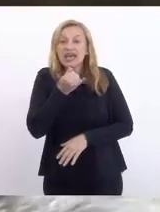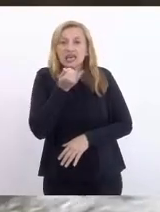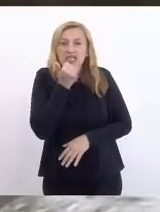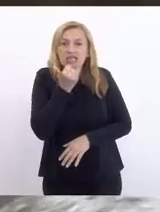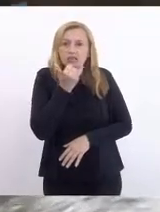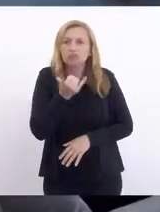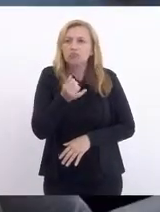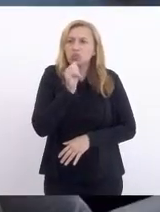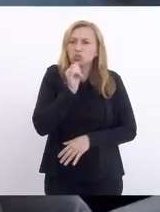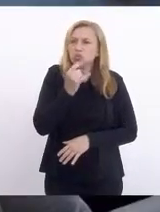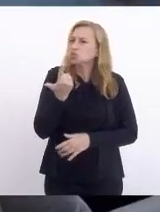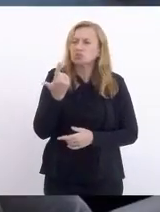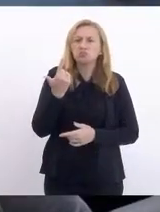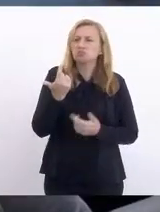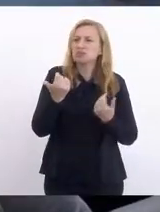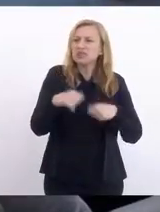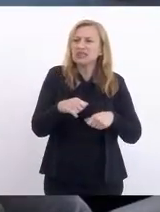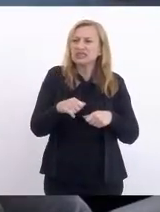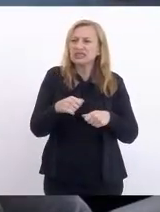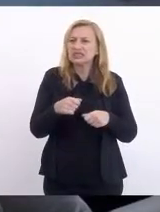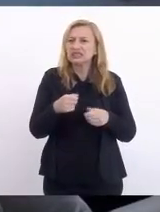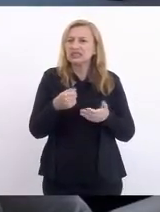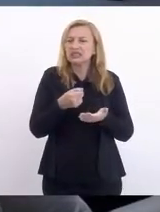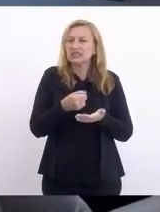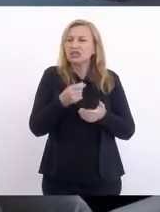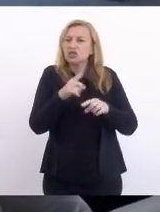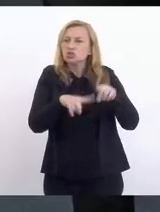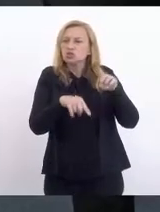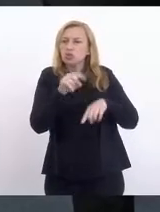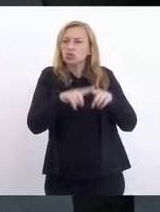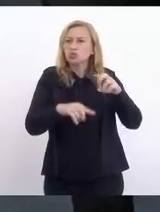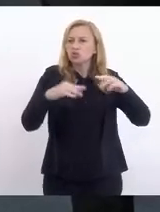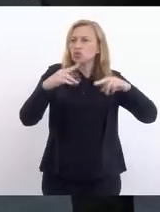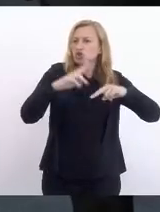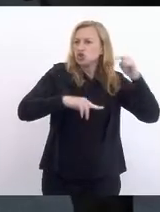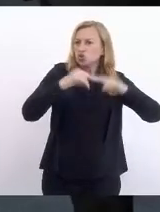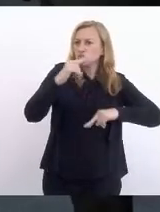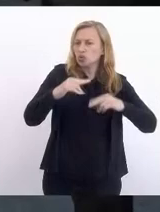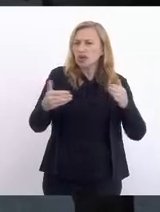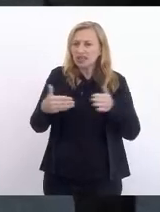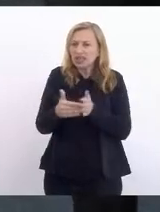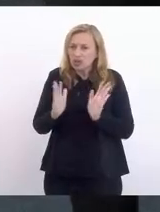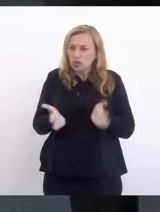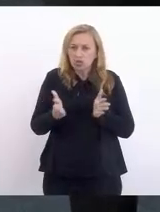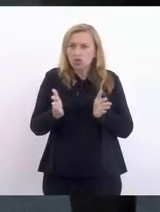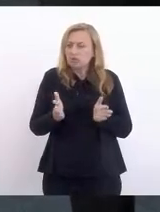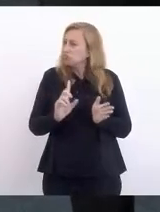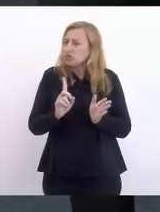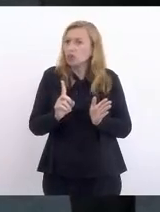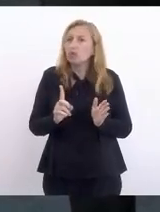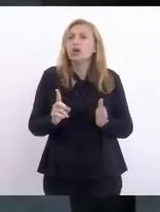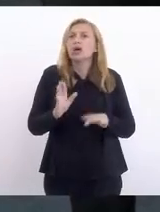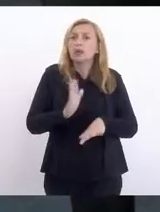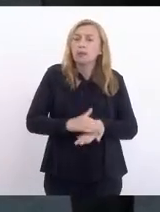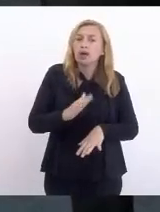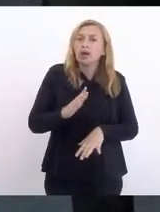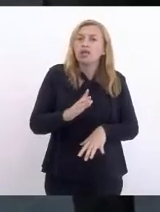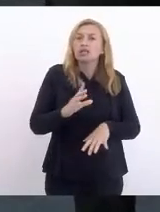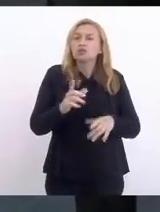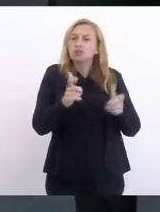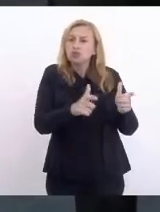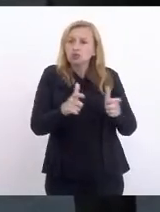não precisa fixar aqui visando a aquisição dos equipamentos de julho para cá só eu pode relatar e mais do que isso